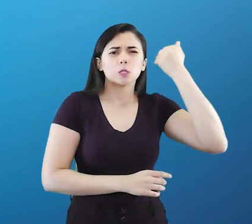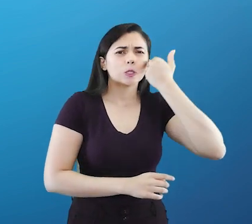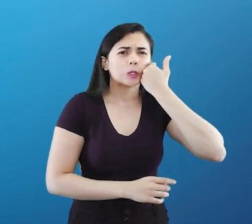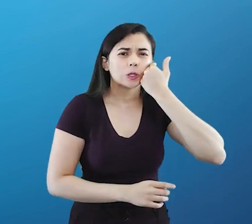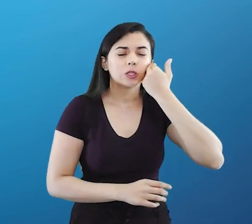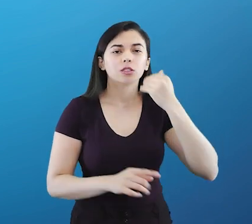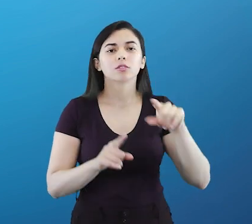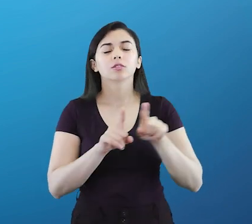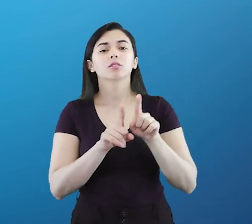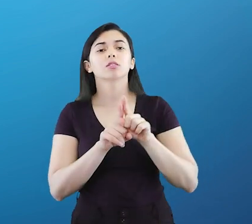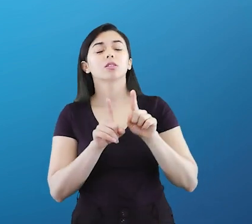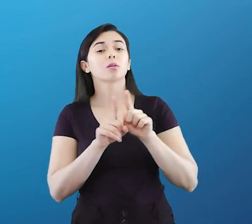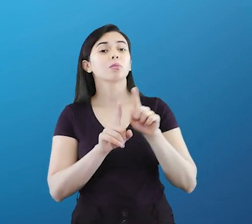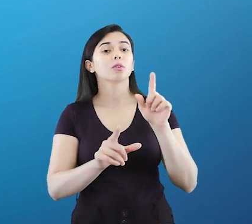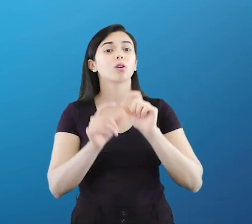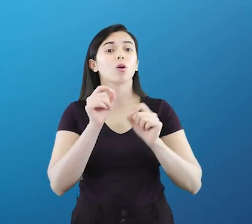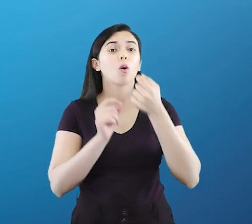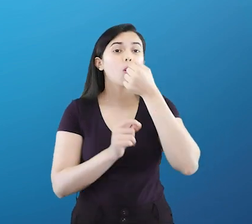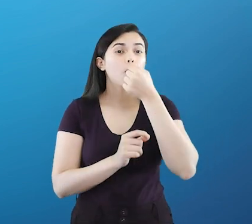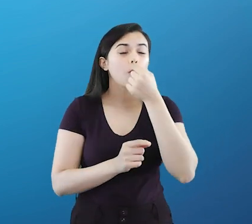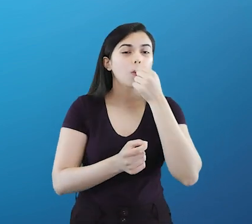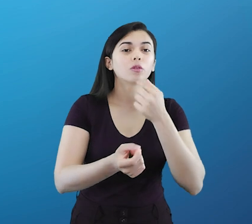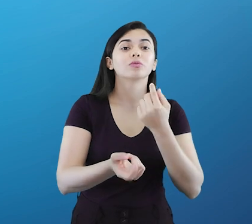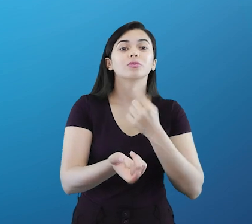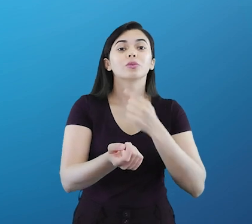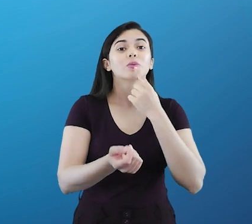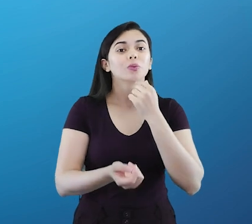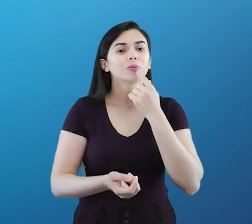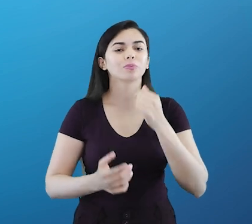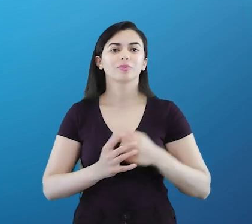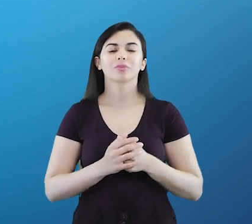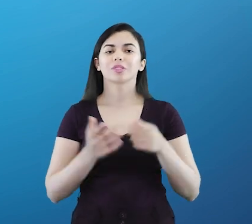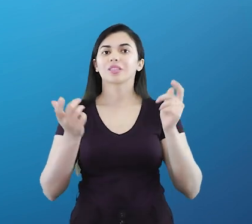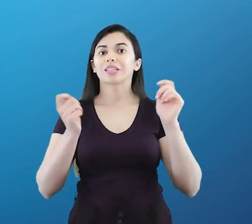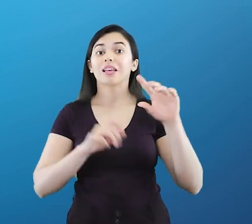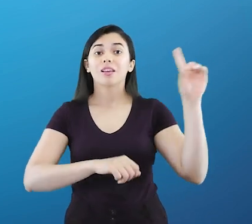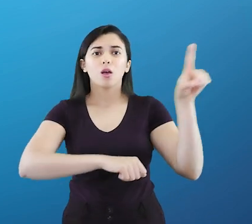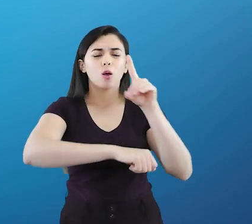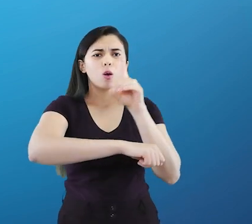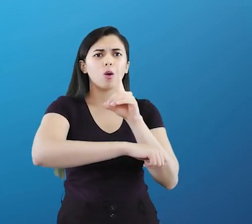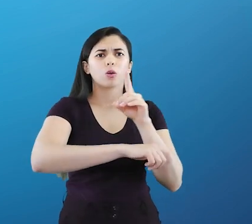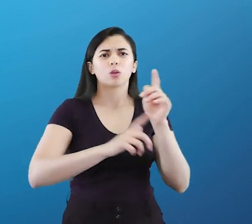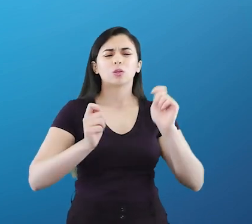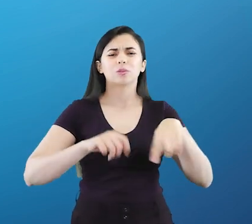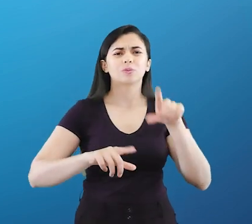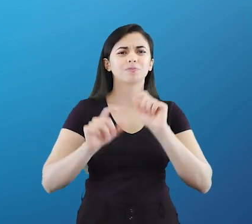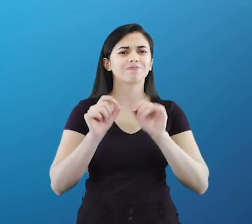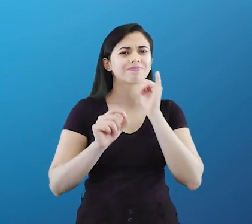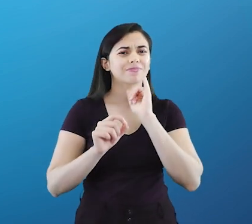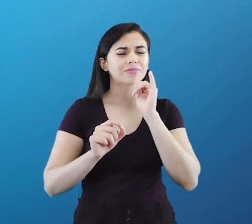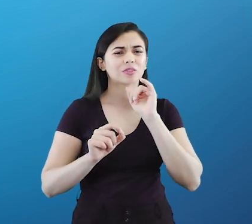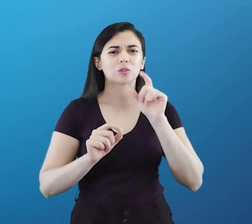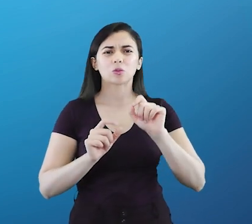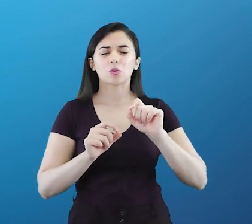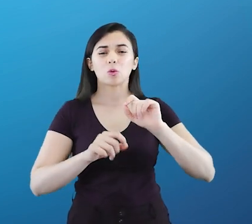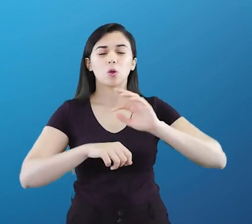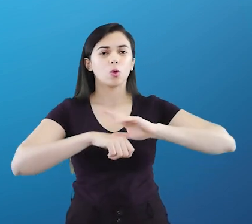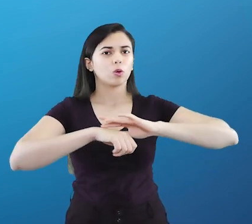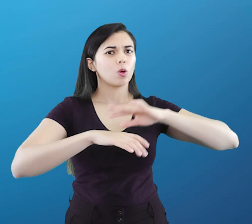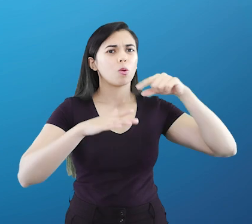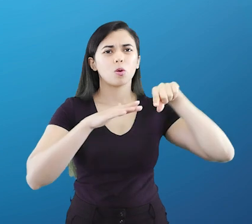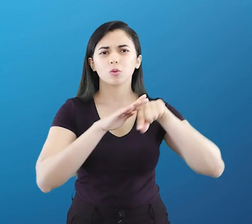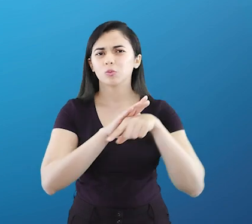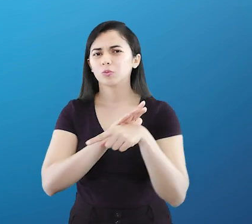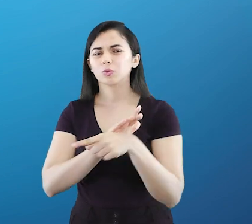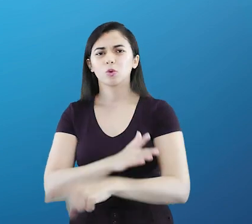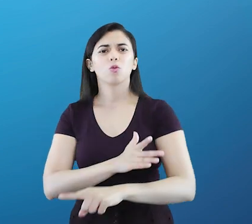na gengiva. A dengue pode evoluir para a dengue hemorrágica. É um tipo que é uma resposta mais exacerbada,